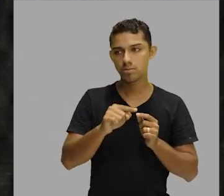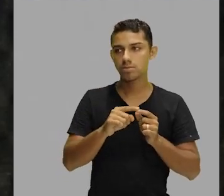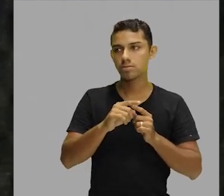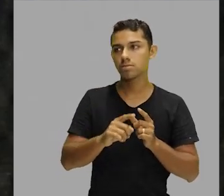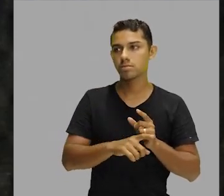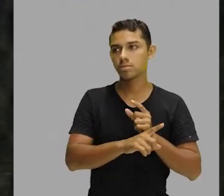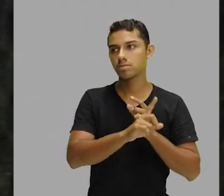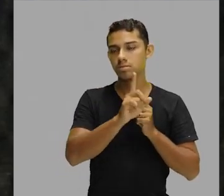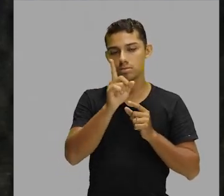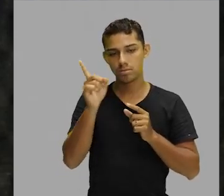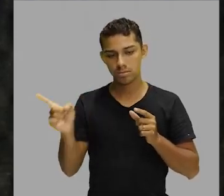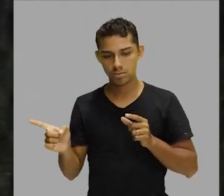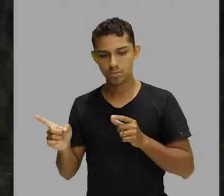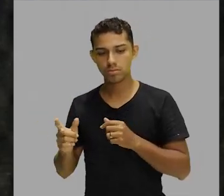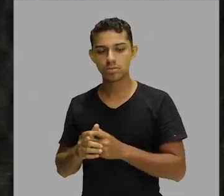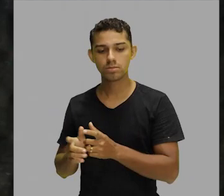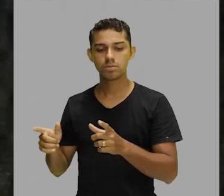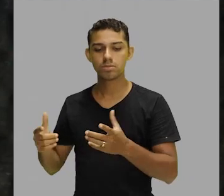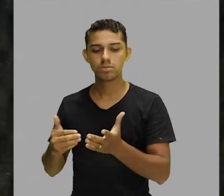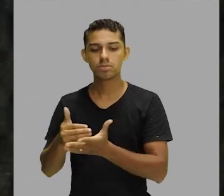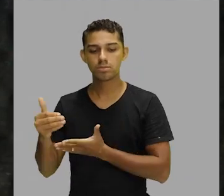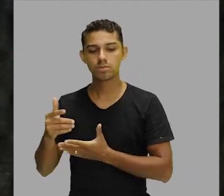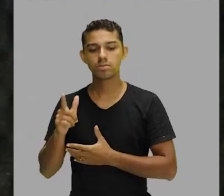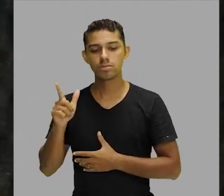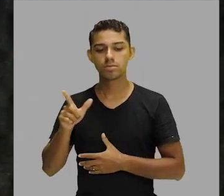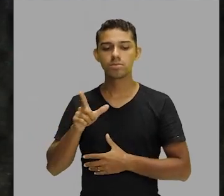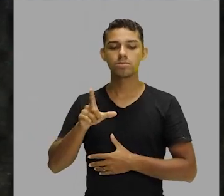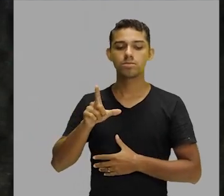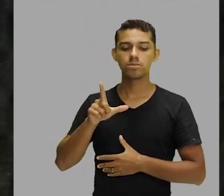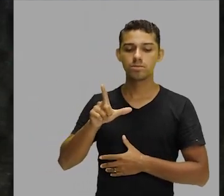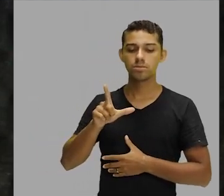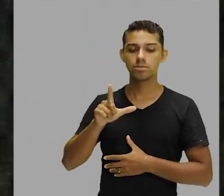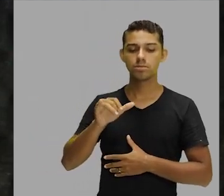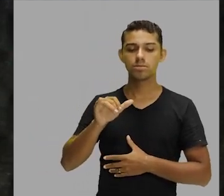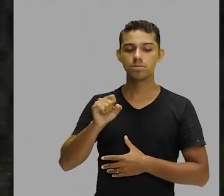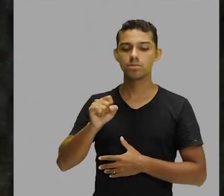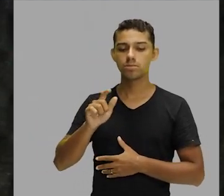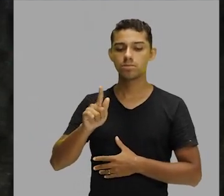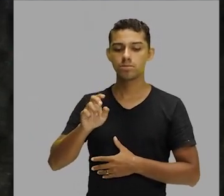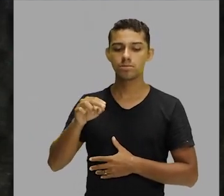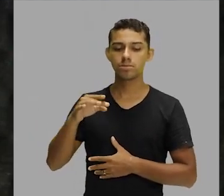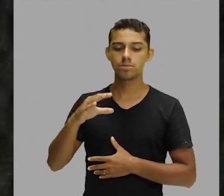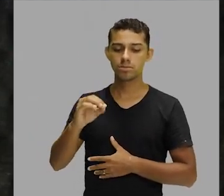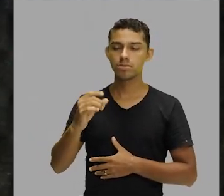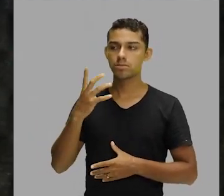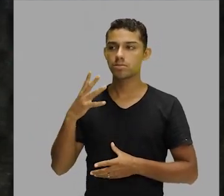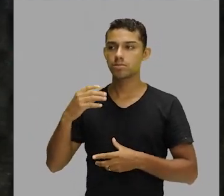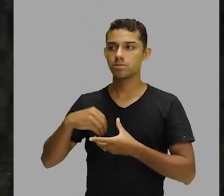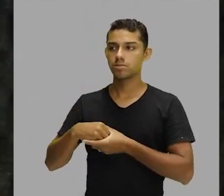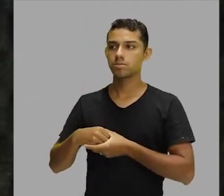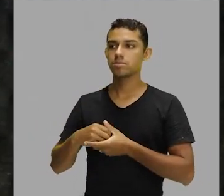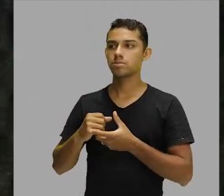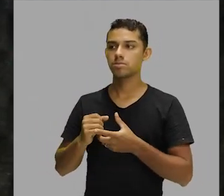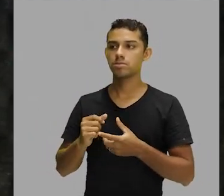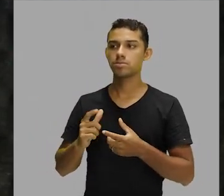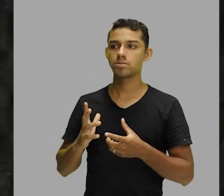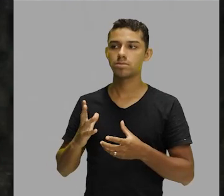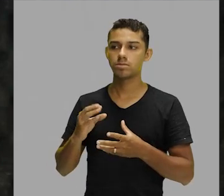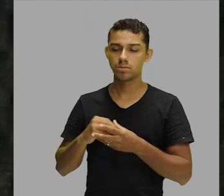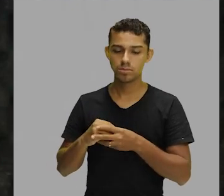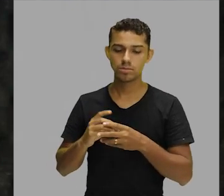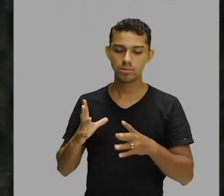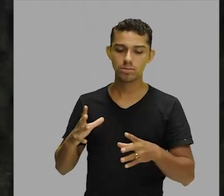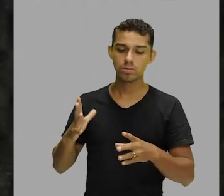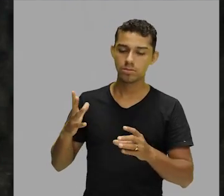pode entrar agora no ciclo lisogênico. Aí, o DNA que ele inseriu dentro dessa bactéria pode